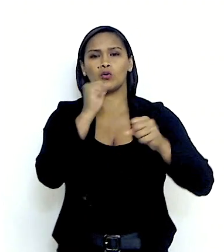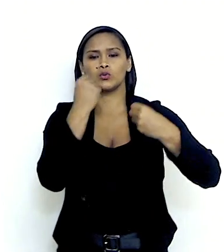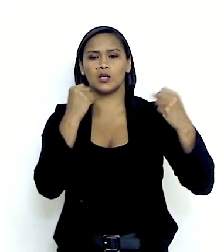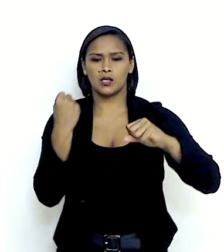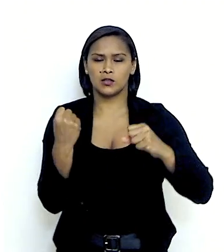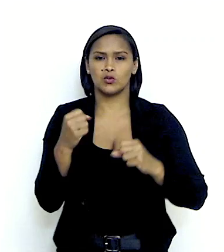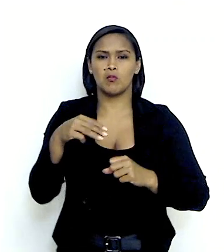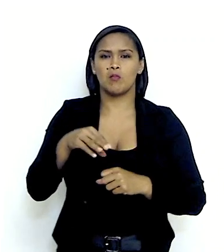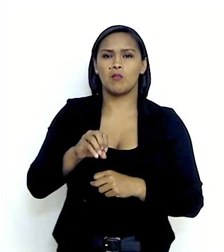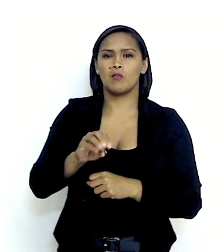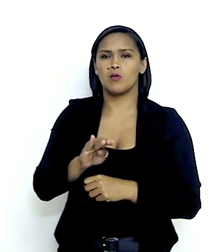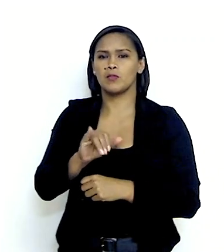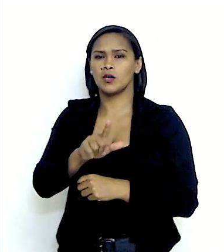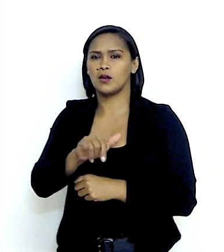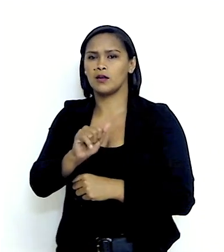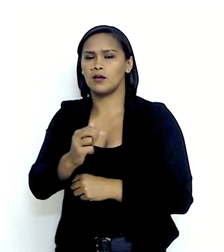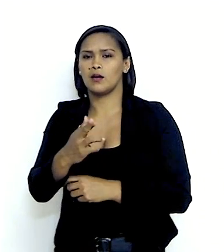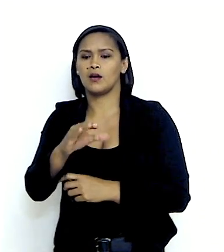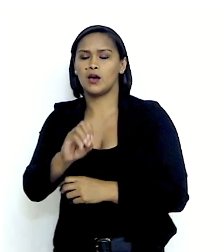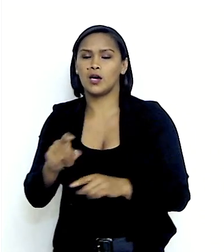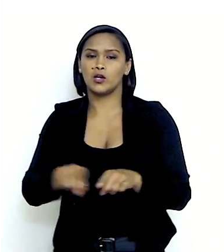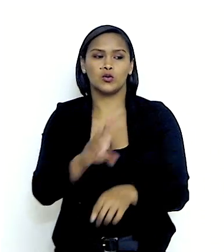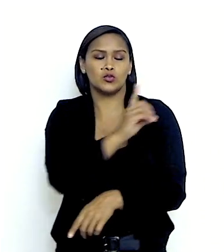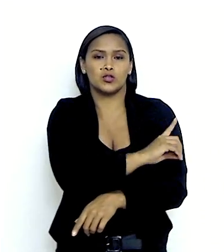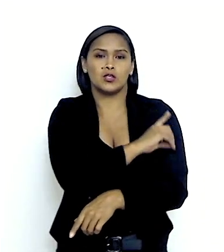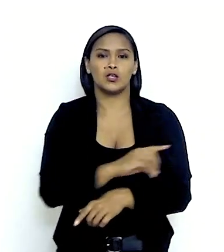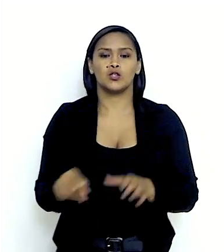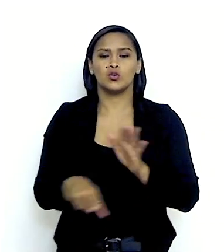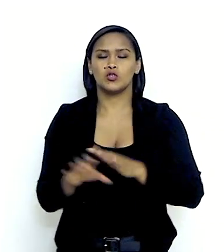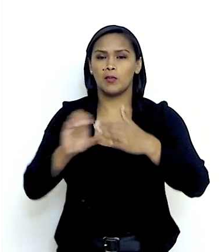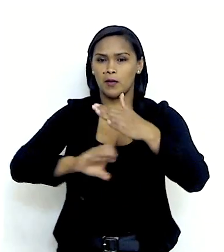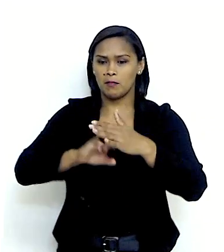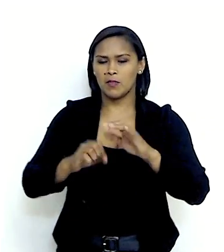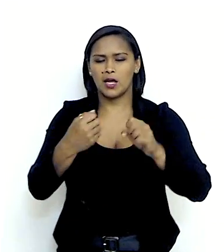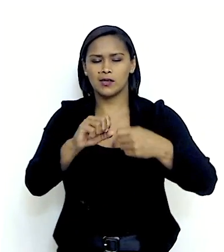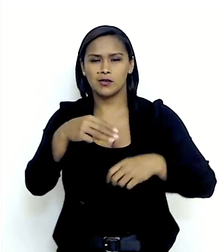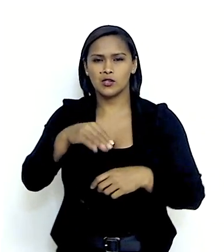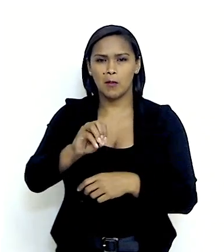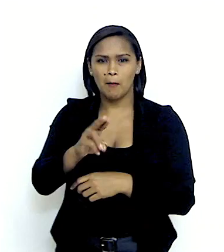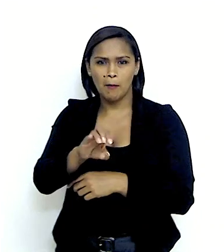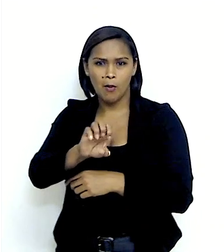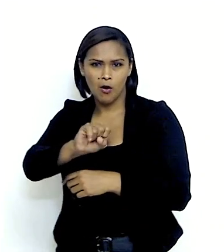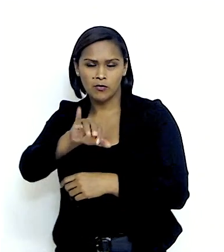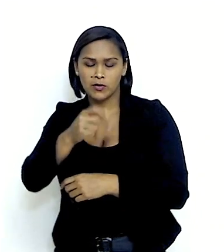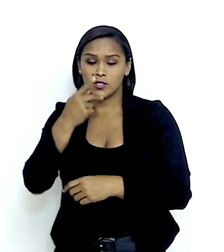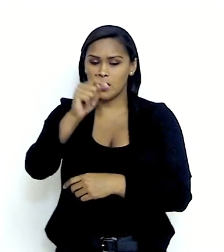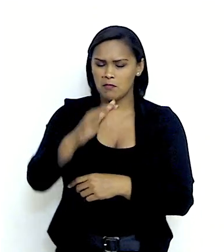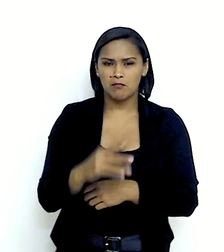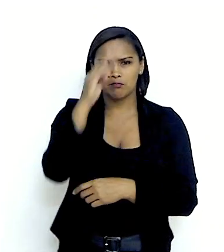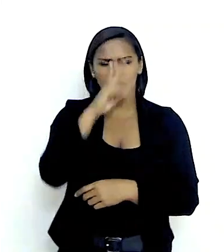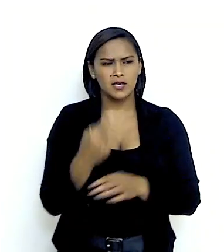Indústrias do Mobiliário de Ubá e diretor proprietário da Carolina Móveis. Ele diz que o Brasil é o sexto maior produtor